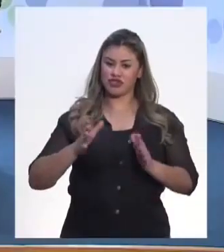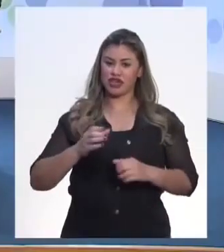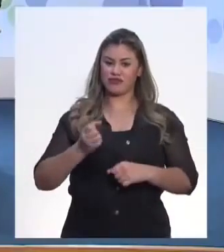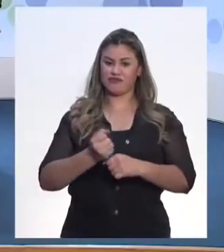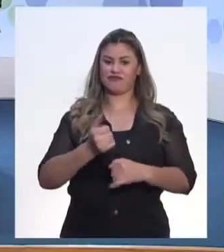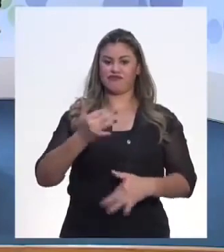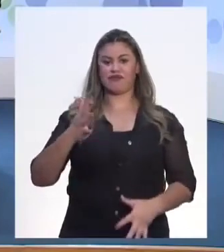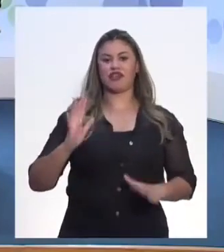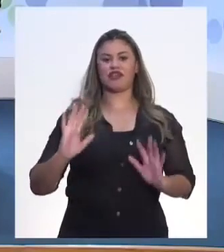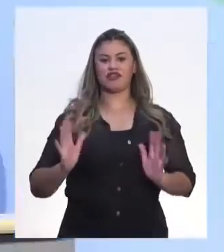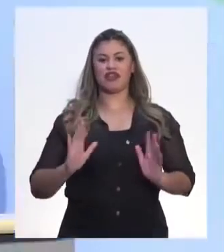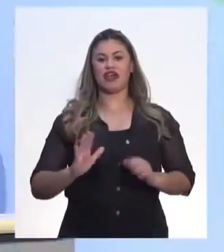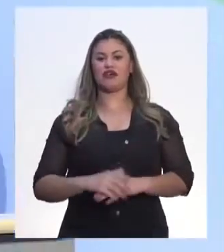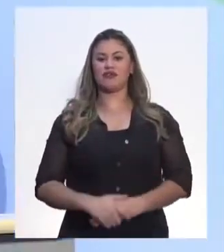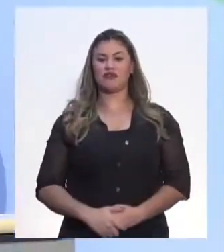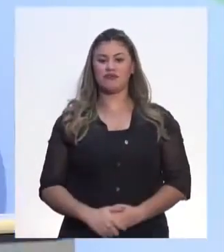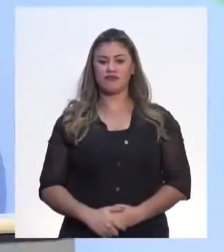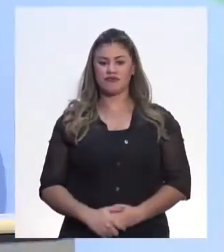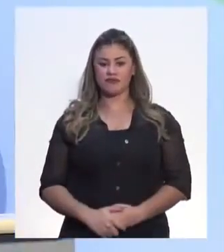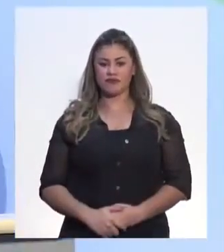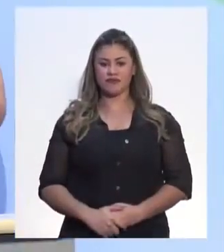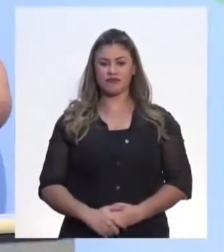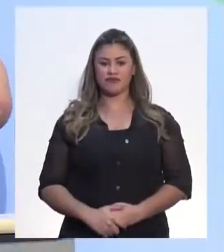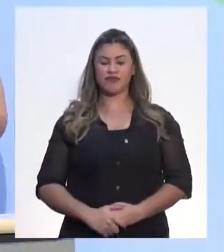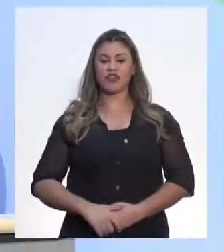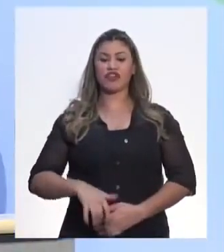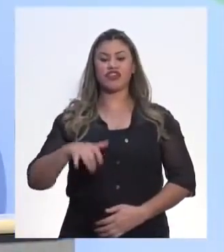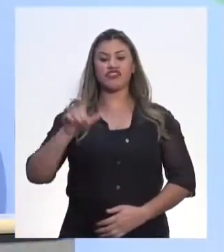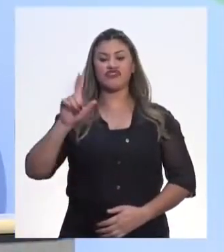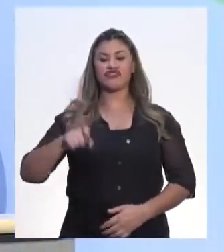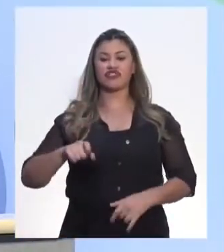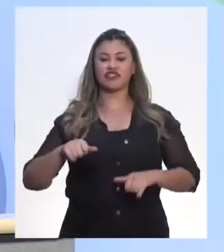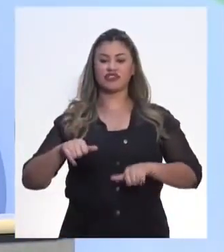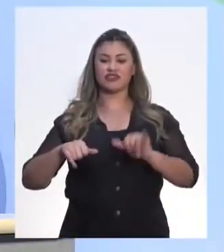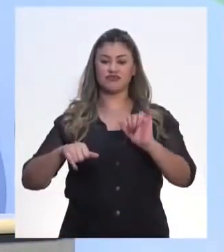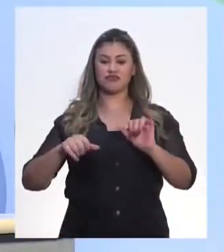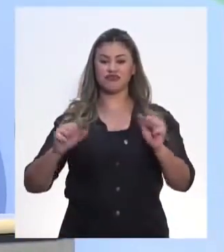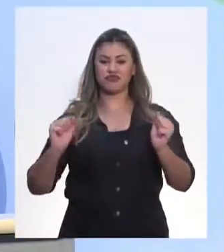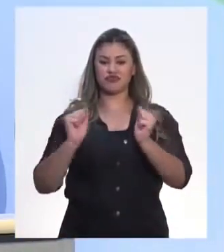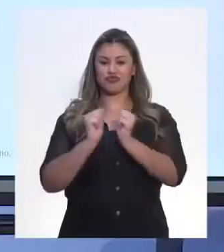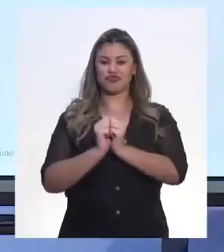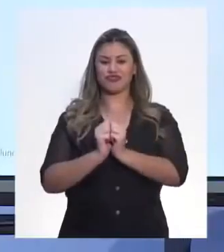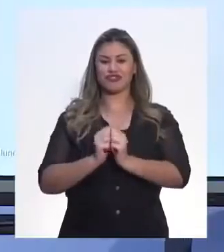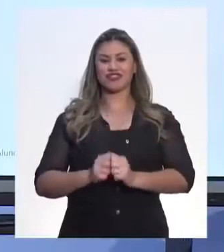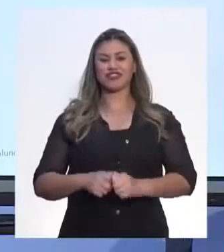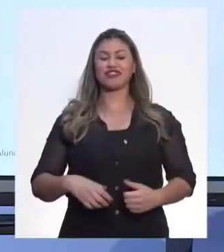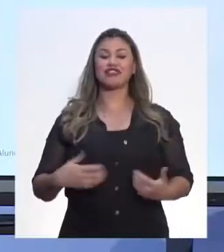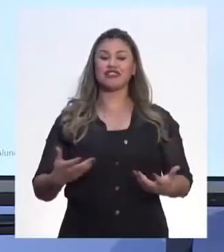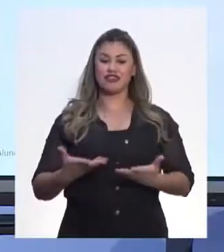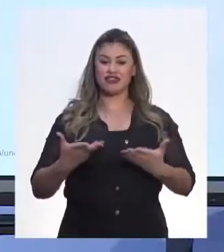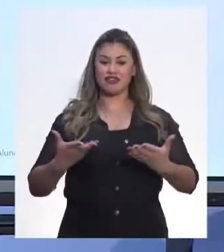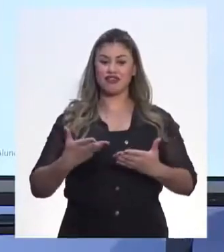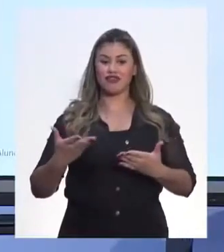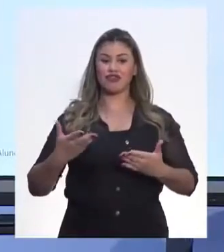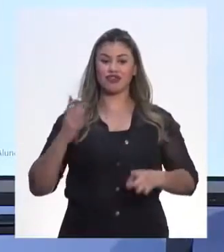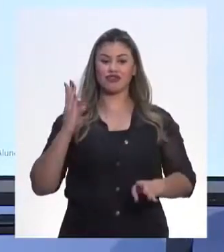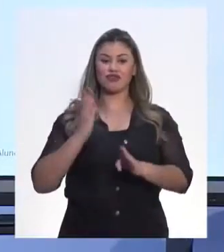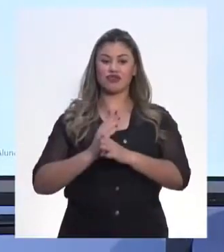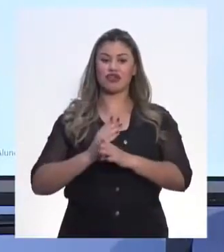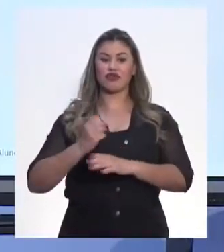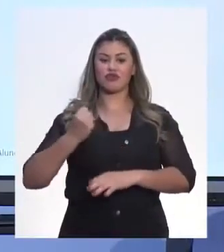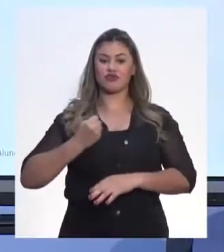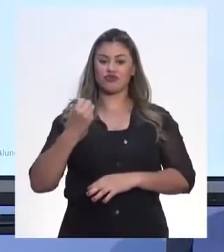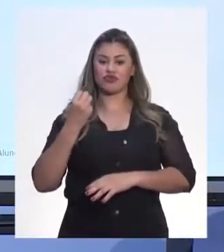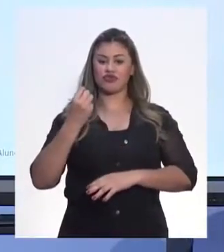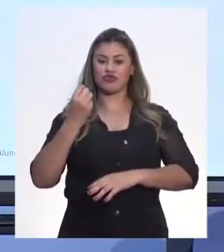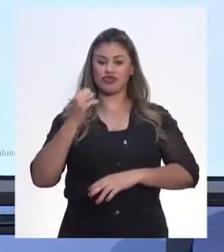chat? Opa, tem aluno que já respondeu x e y tudo junto. Entendi. Então agora eu quero saber então qual que é o valor de y. De novo,